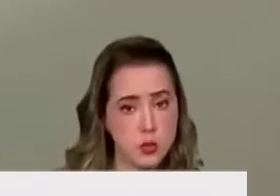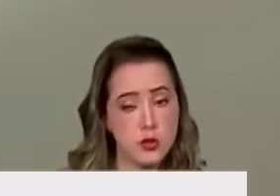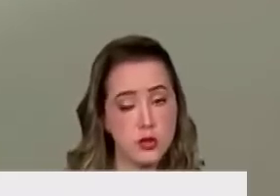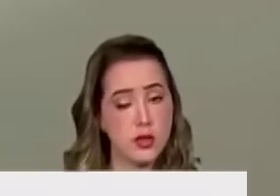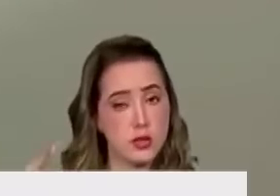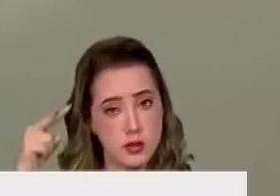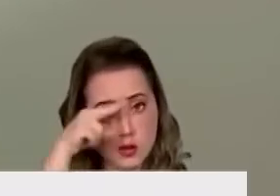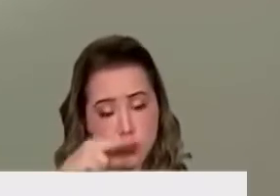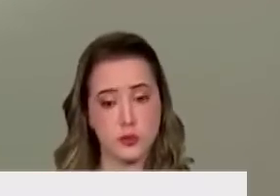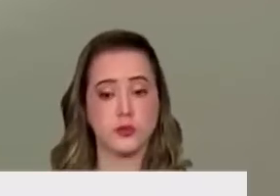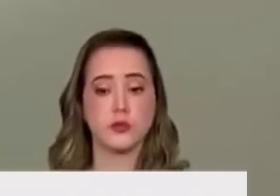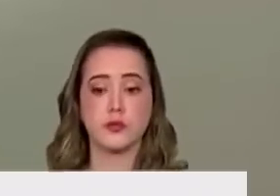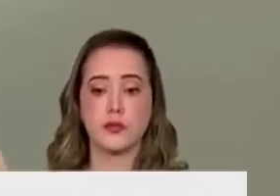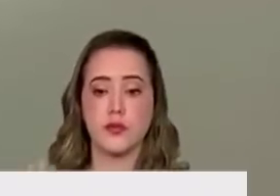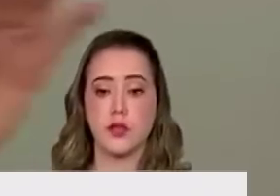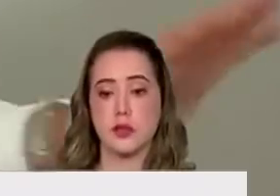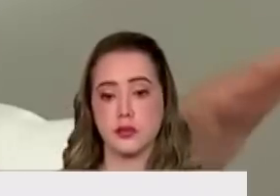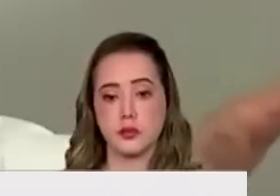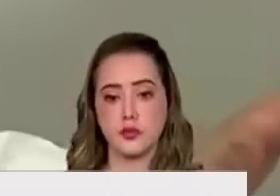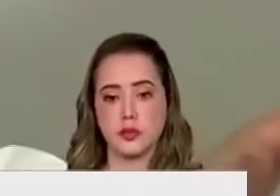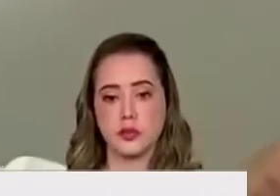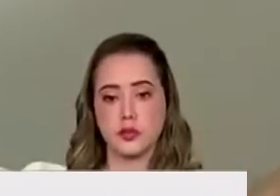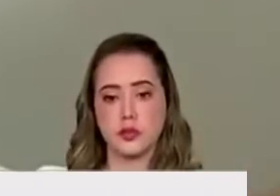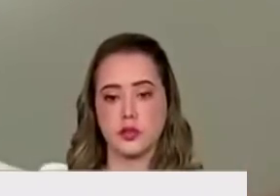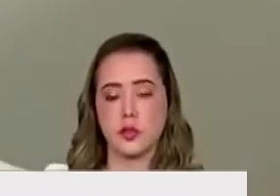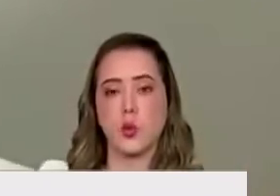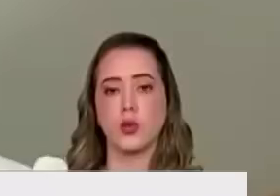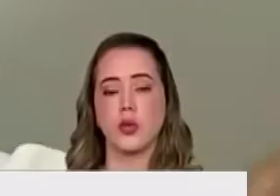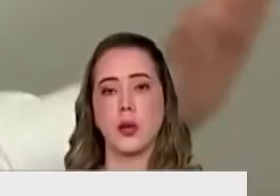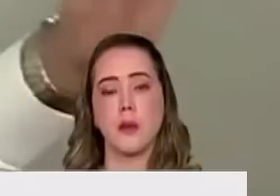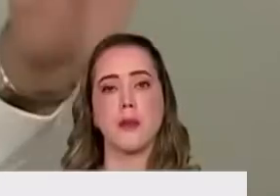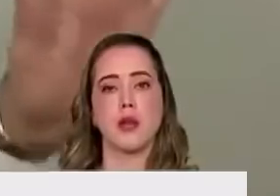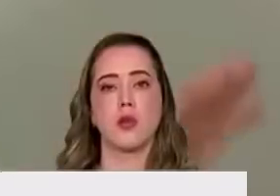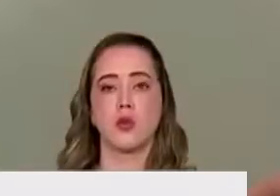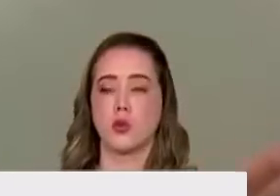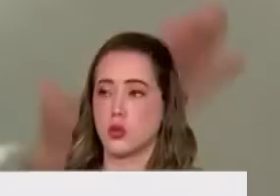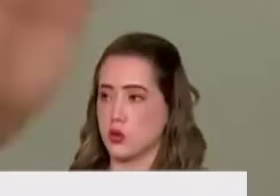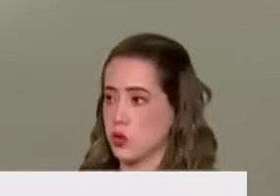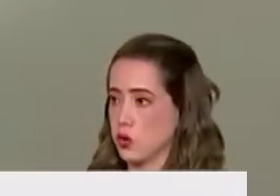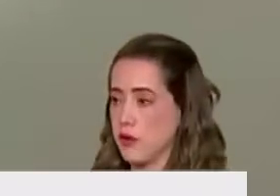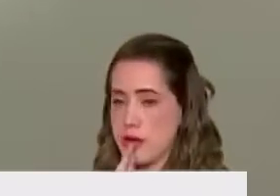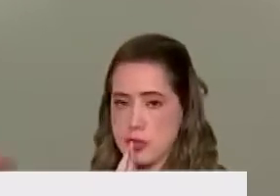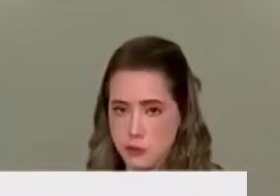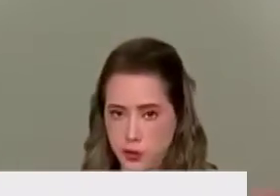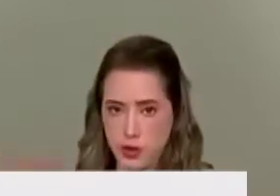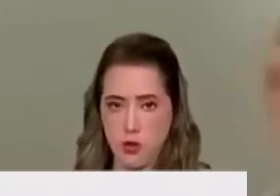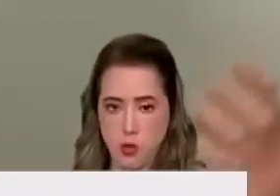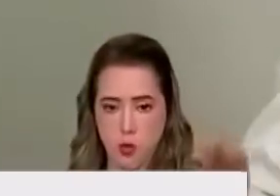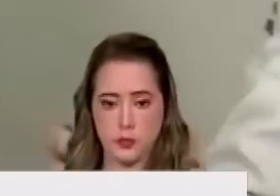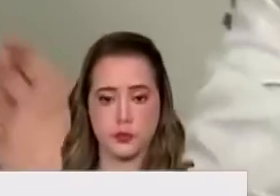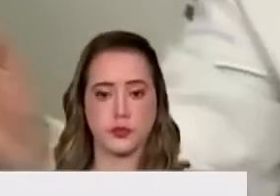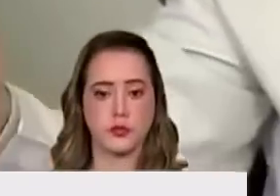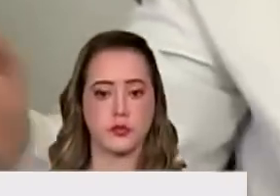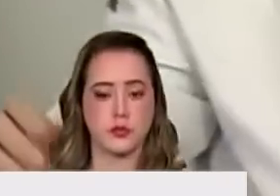Calma, gente, a segunda parte da pergunta. A segunda parte da pergunta o doutor Giancarlo vai responder em relação ao pós-operatório e acompanhamento. E foi